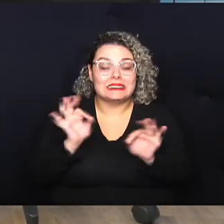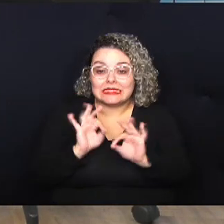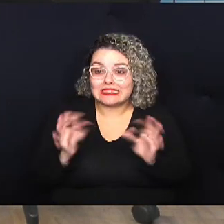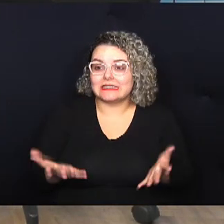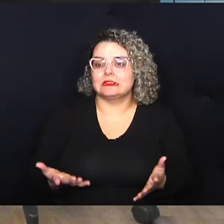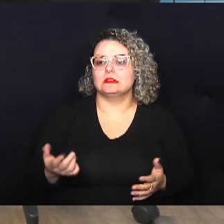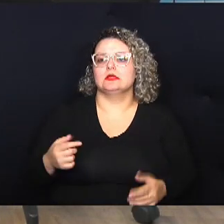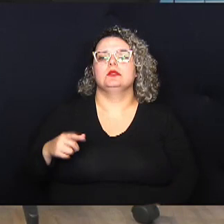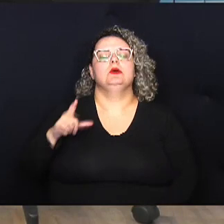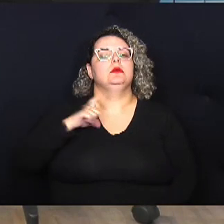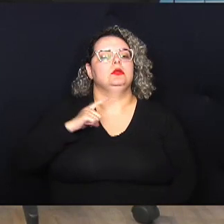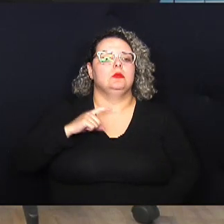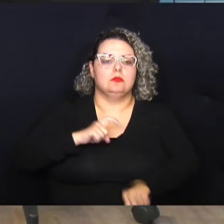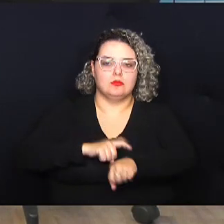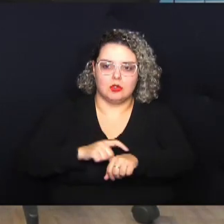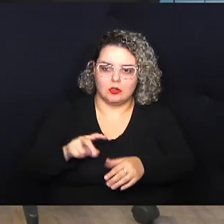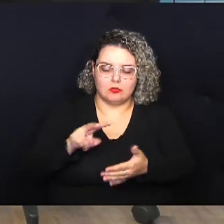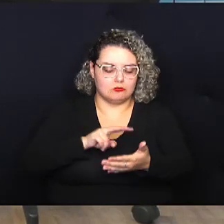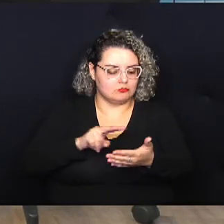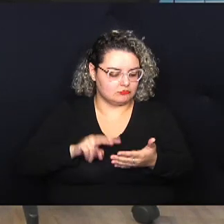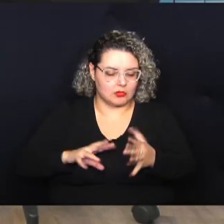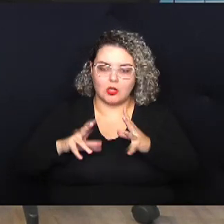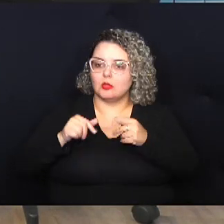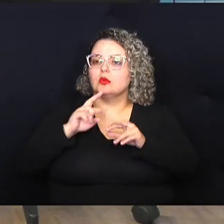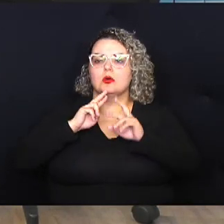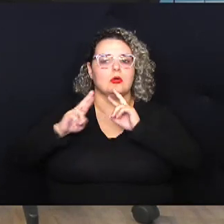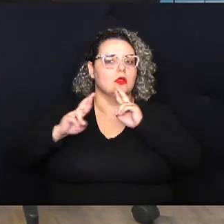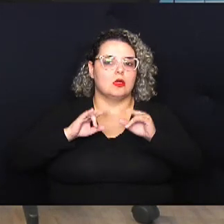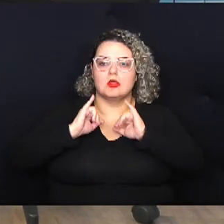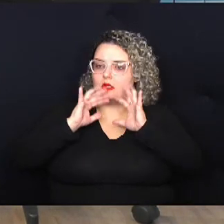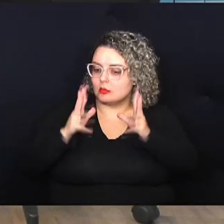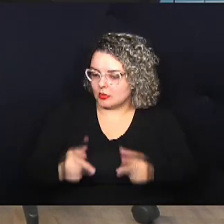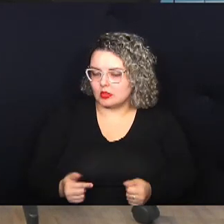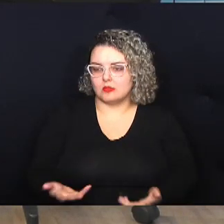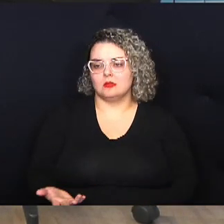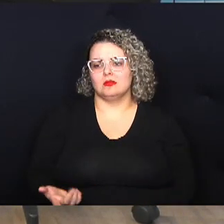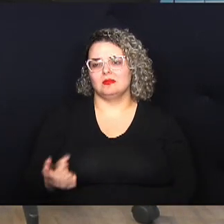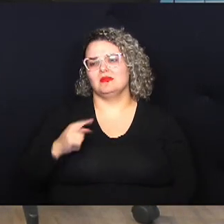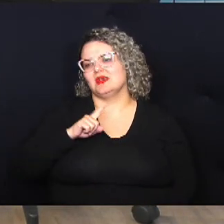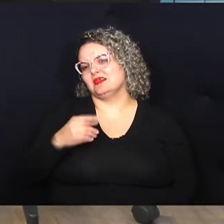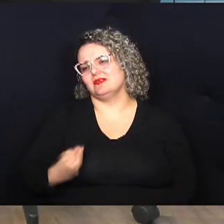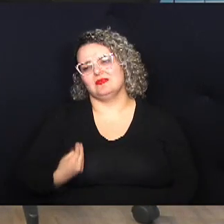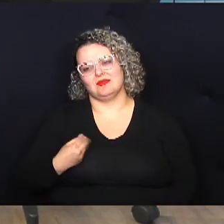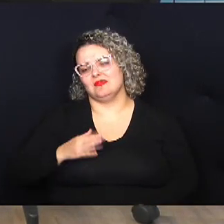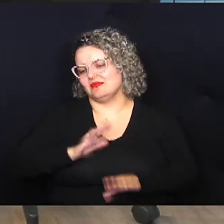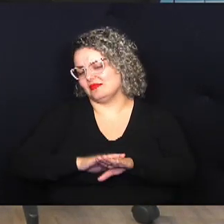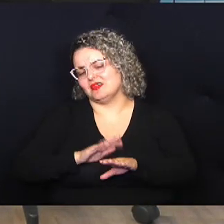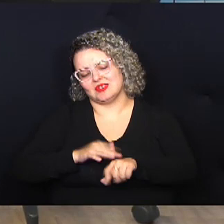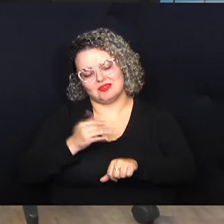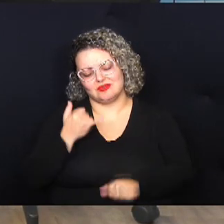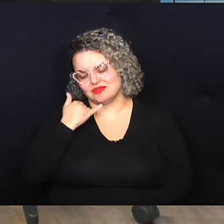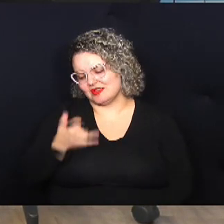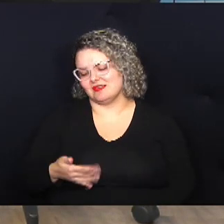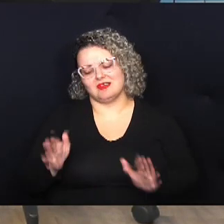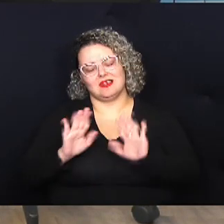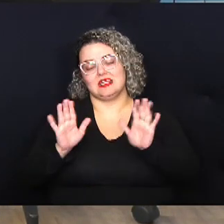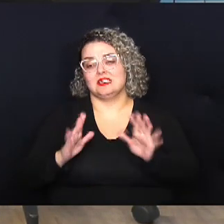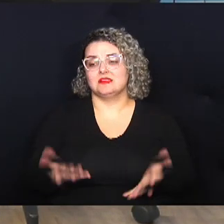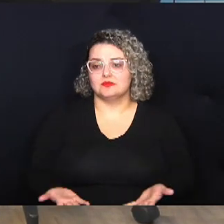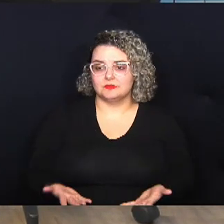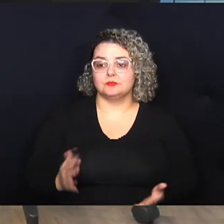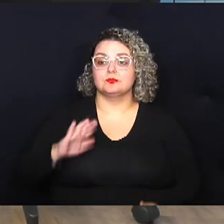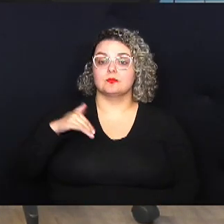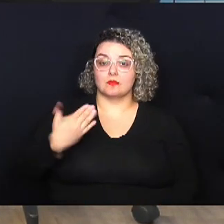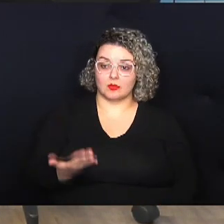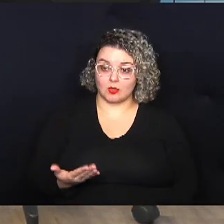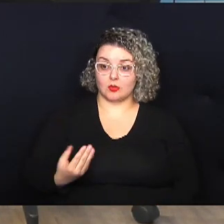lá, eu tenho o meu momento que eu olho tudo e respondo todo mundo. Mas eu não vou viver em função dele. Exato, né? Exato. Então, a partir do momento que você